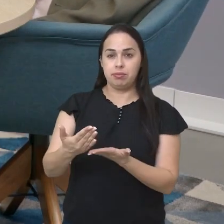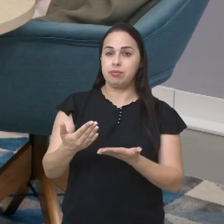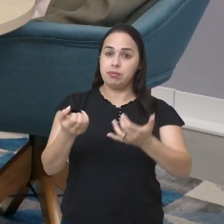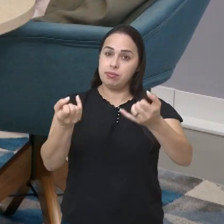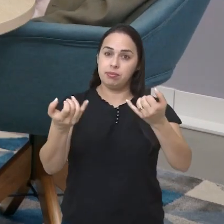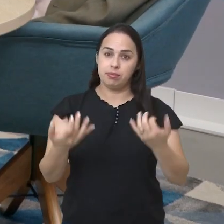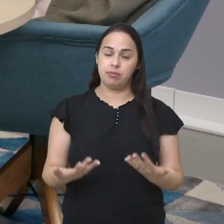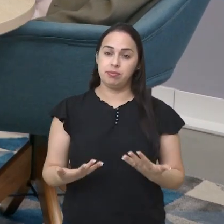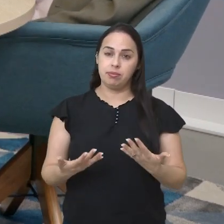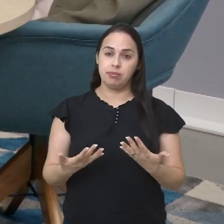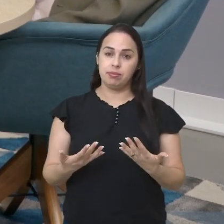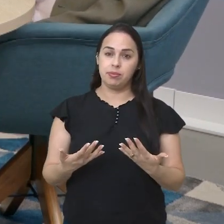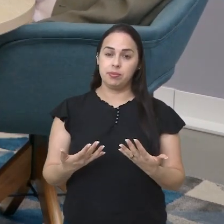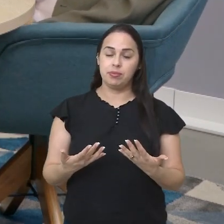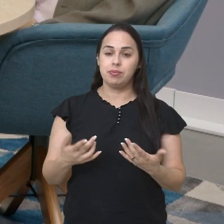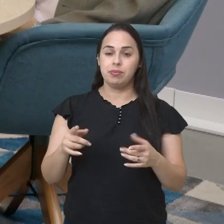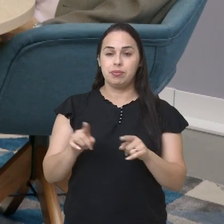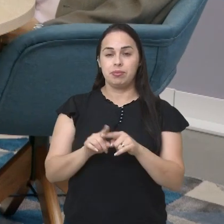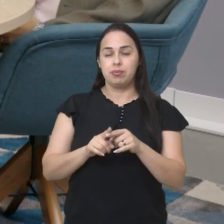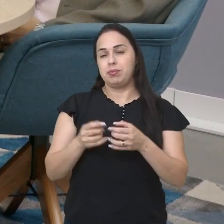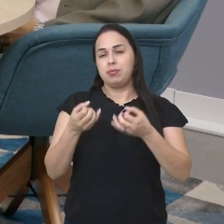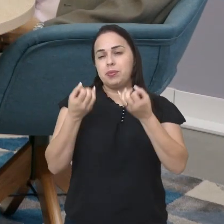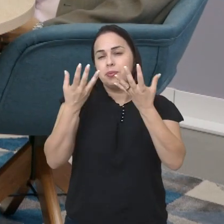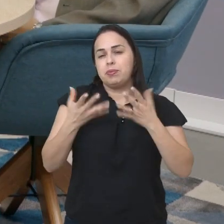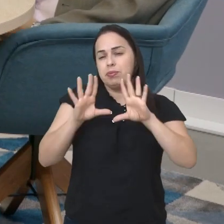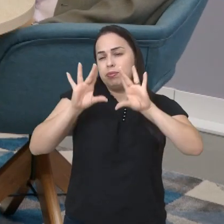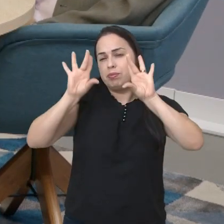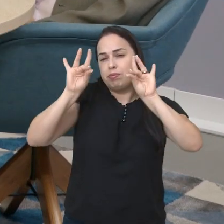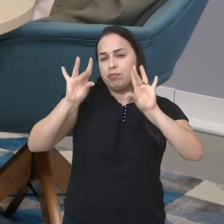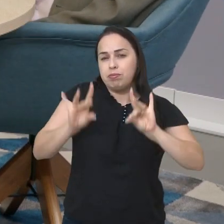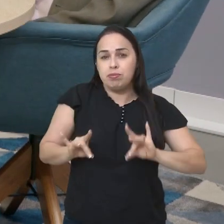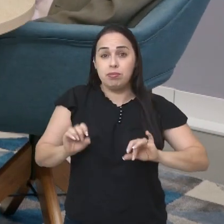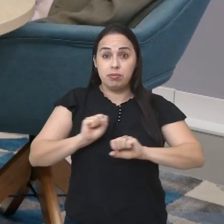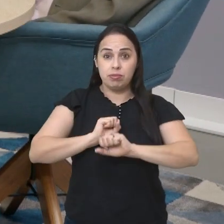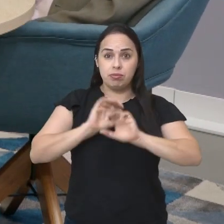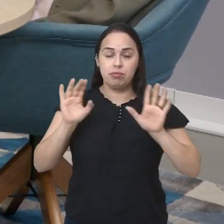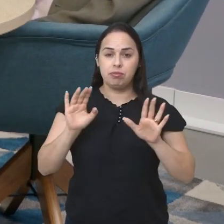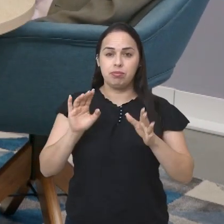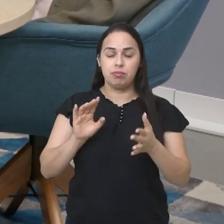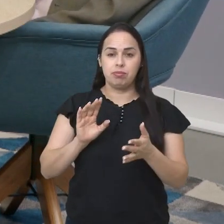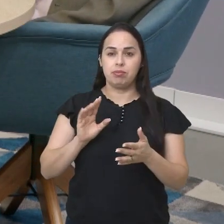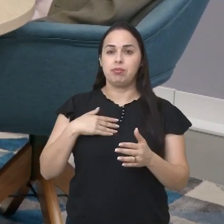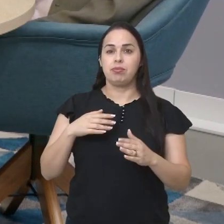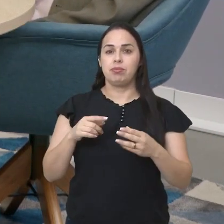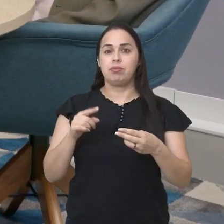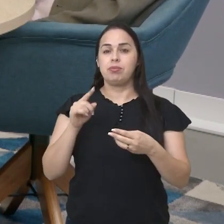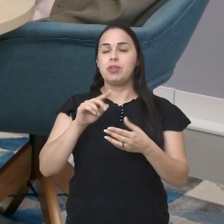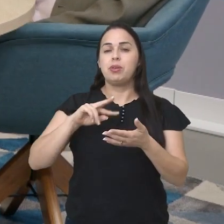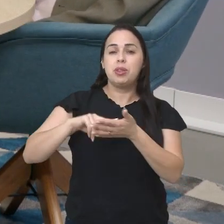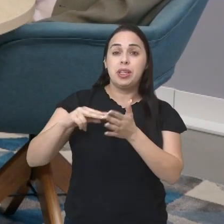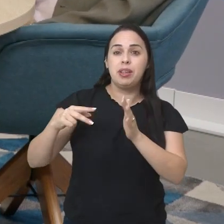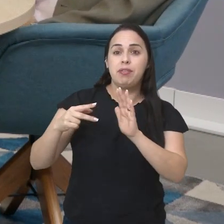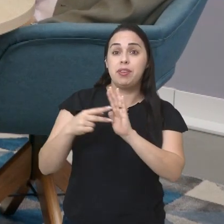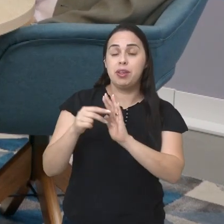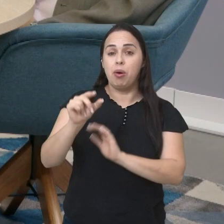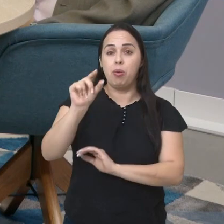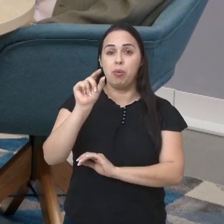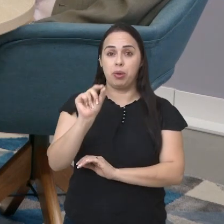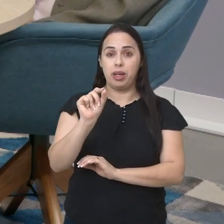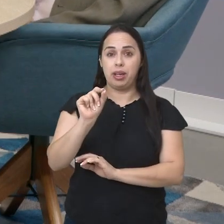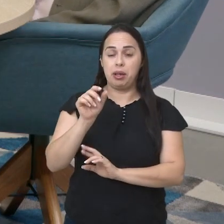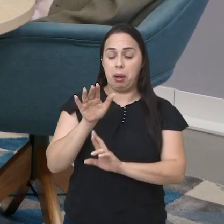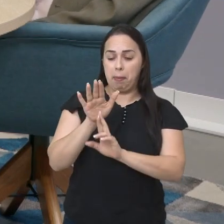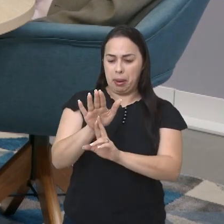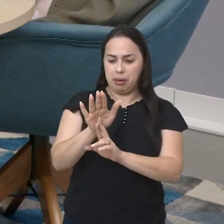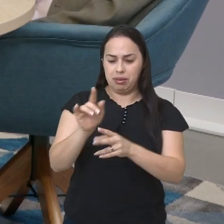então, para a gente até contextualizar melhor para o público de casa, o que significa e o que representa o